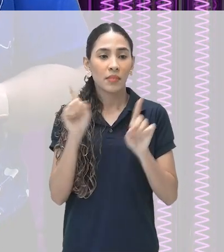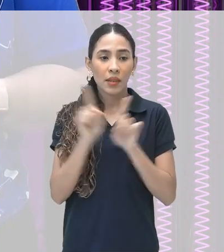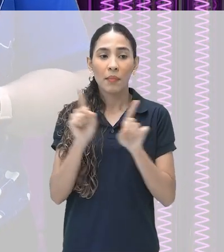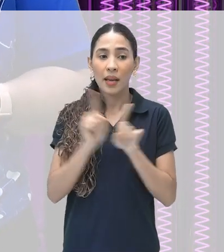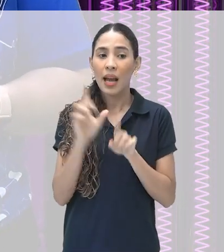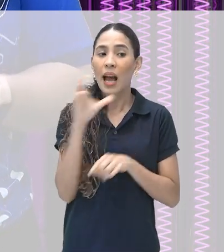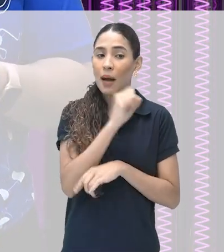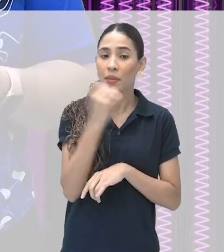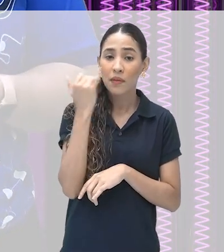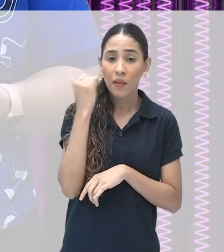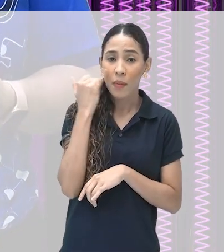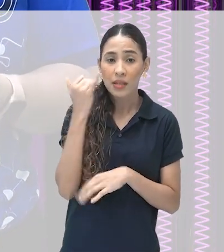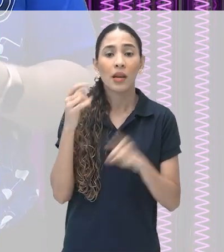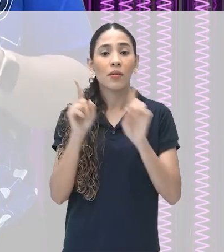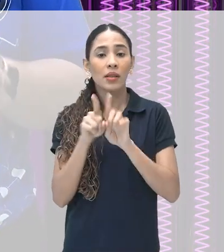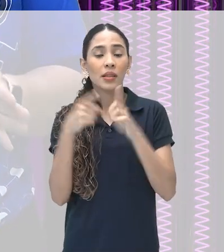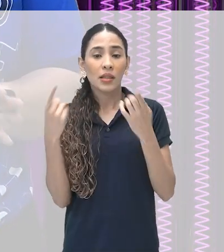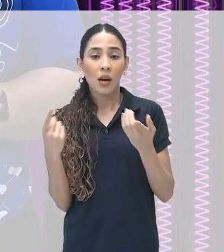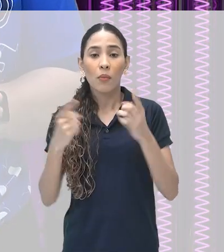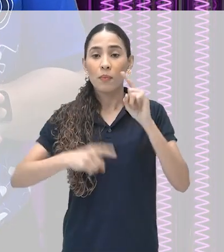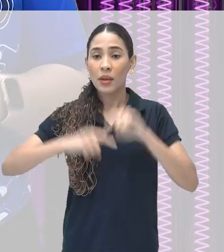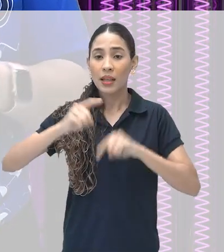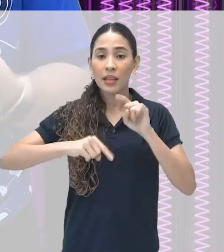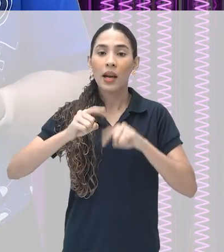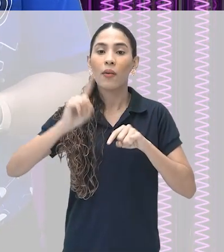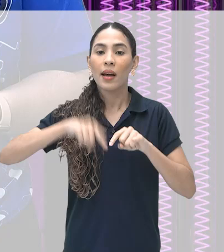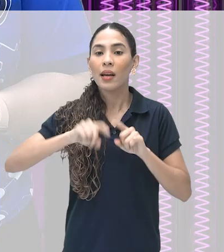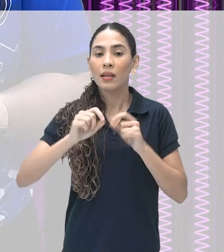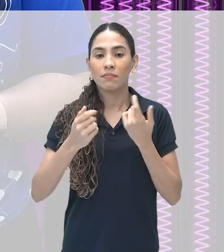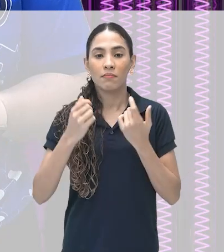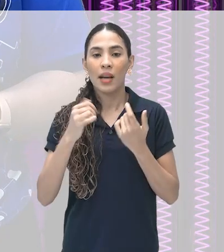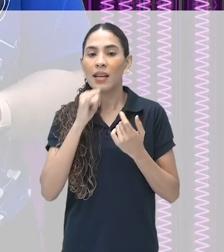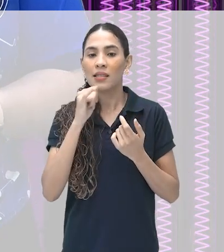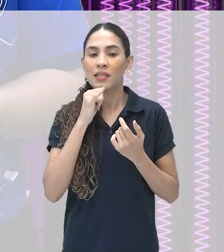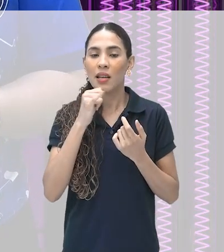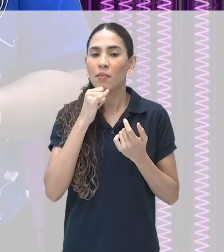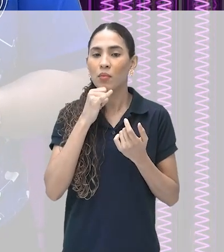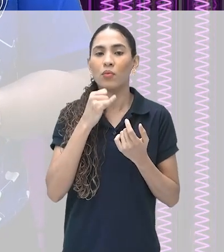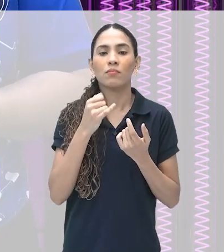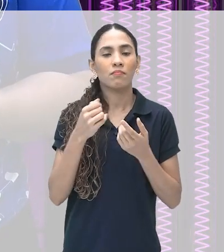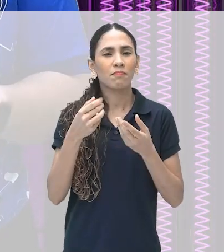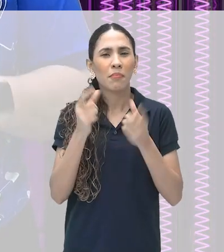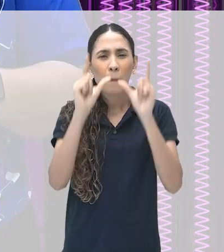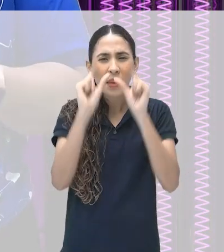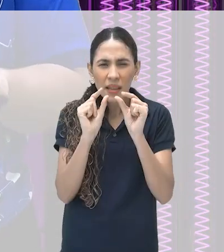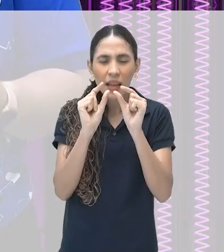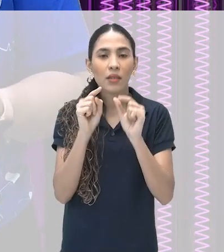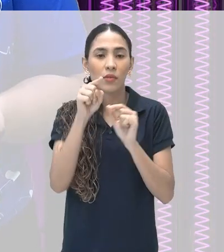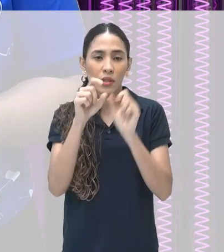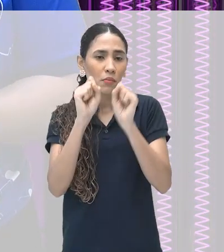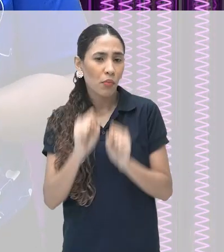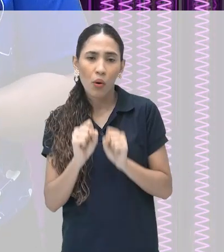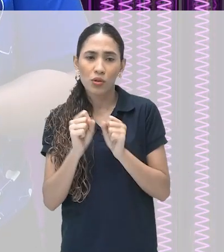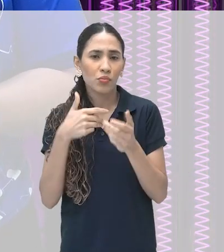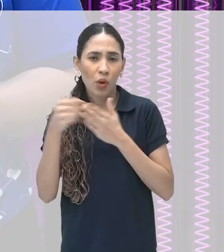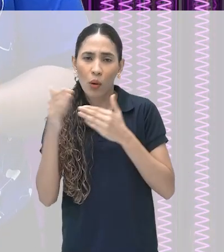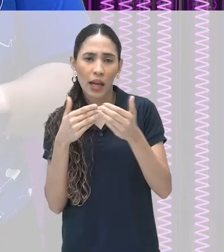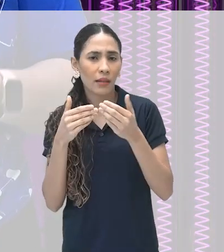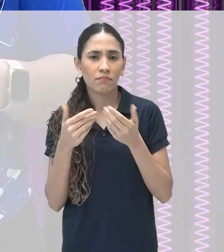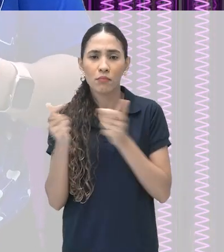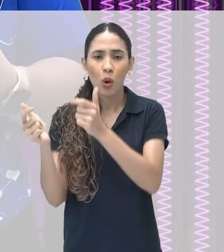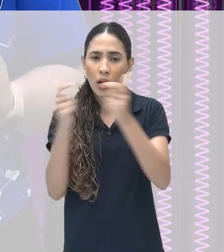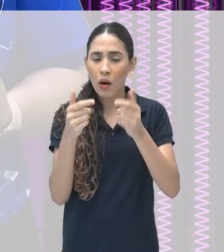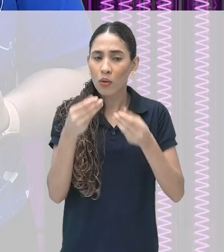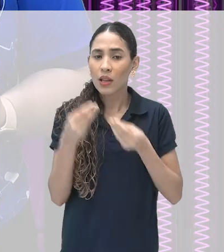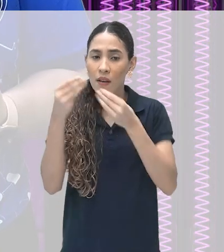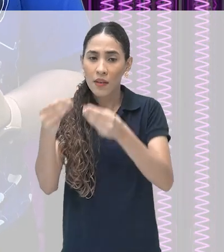e eficiente, E esses dispositivos, eles são muito portáteis, São leves, pequenos, você pode carregar para qualquer lugar e